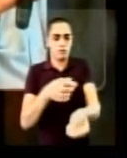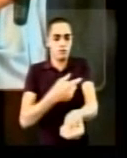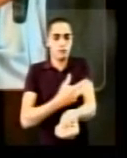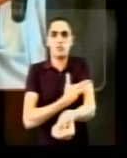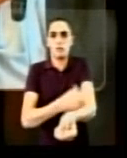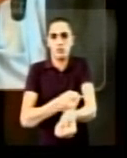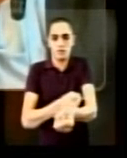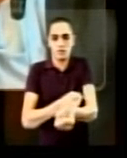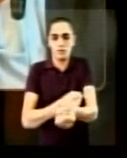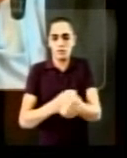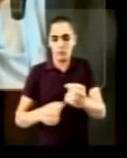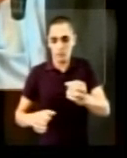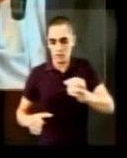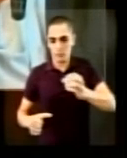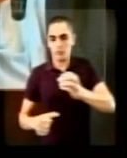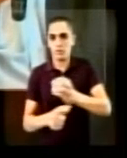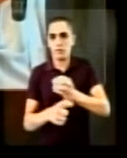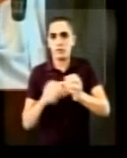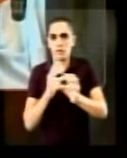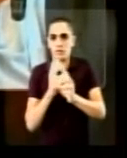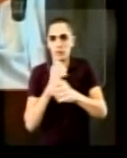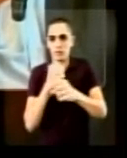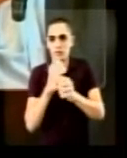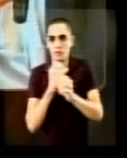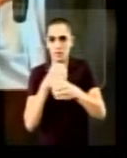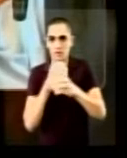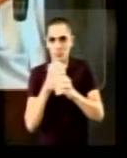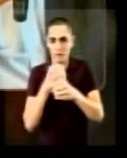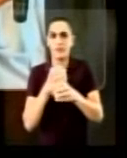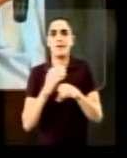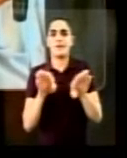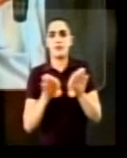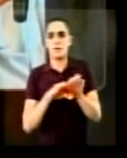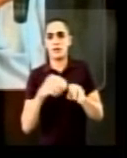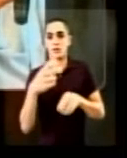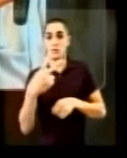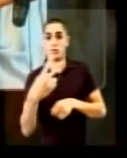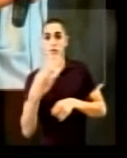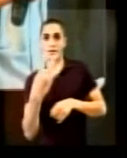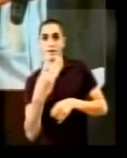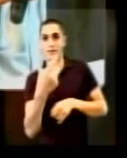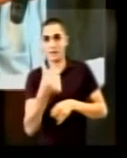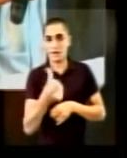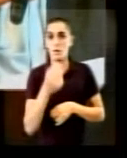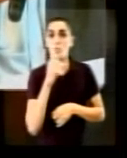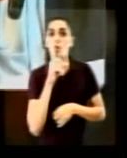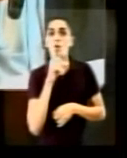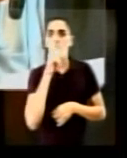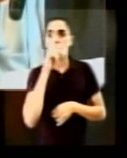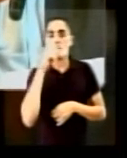E 236 pelo teste padrão ouro, que é o PCR.